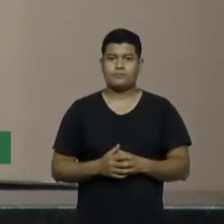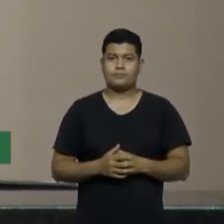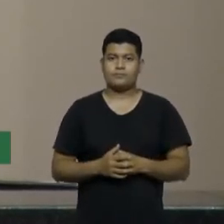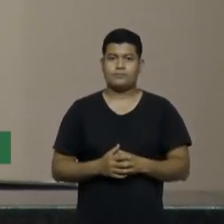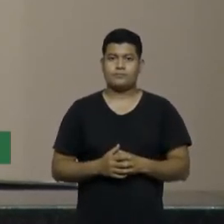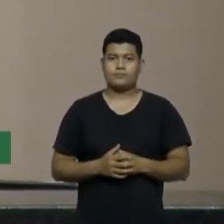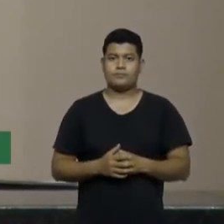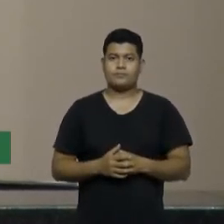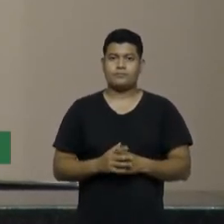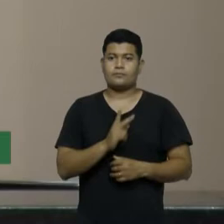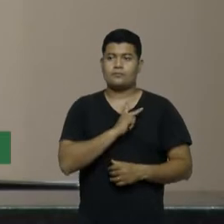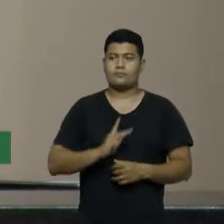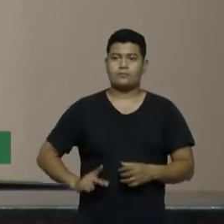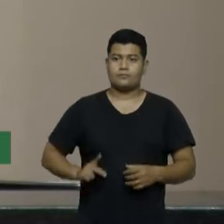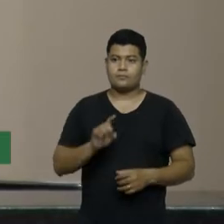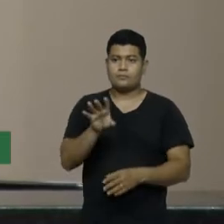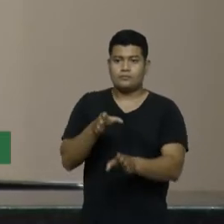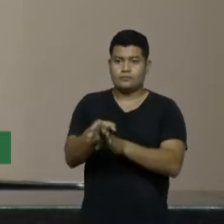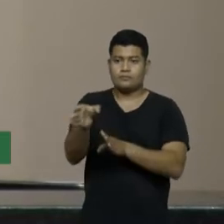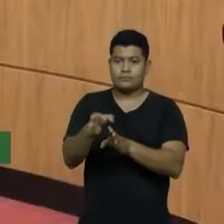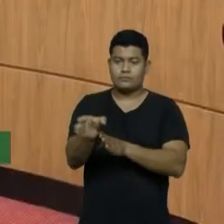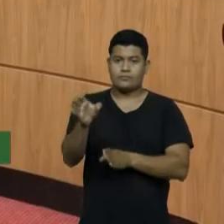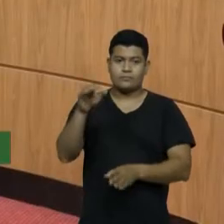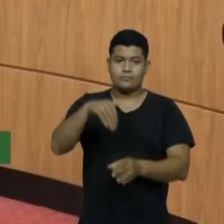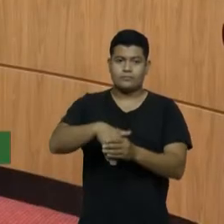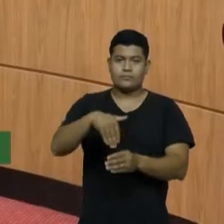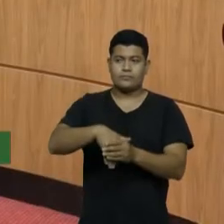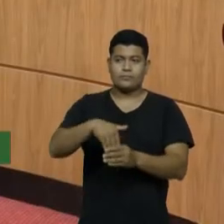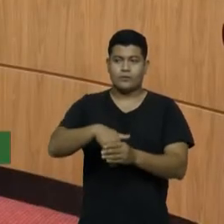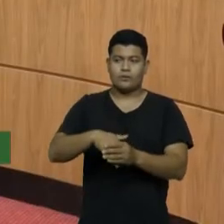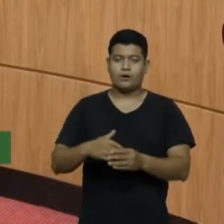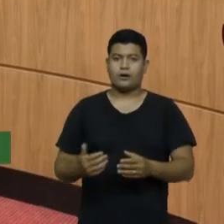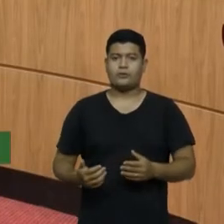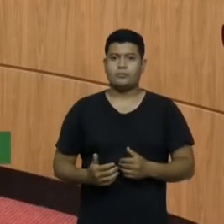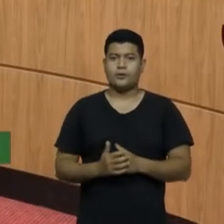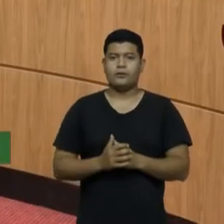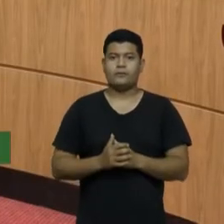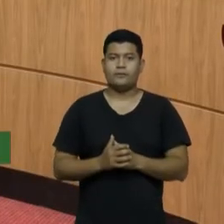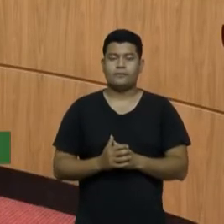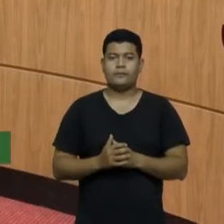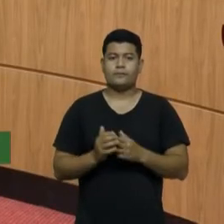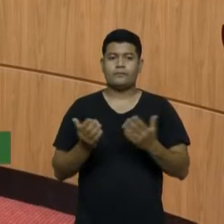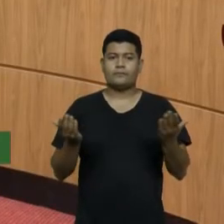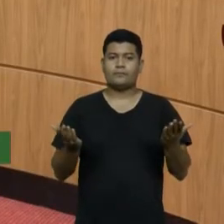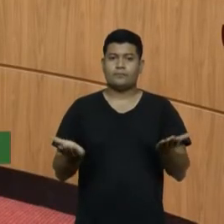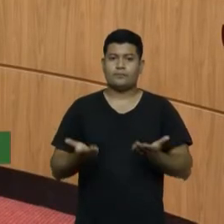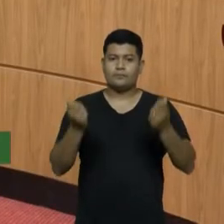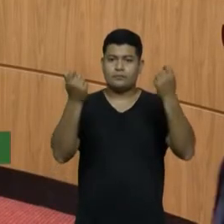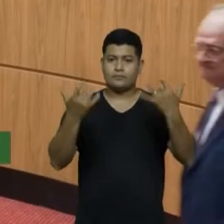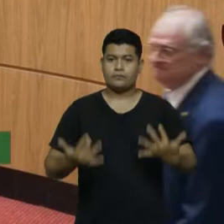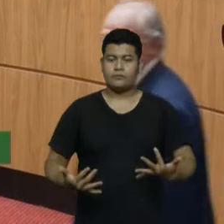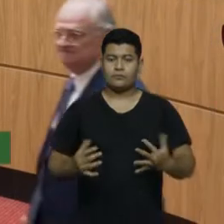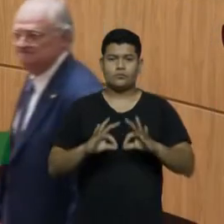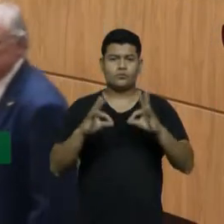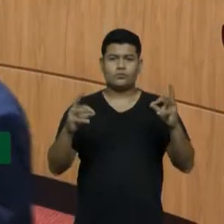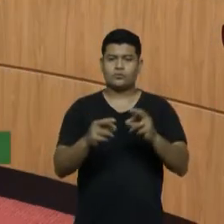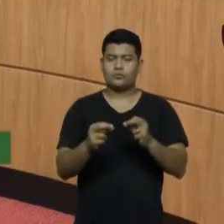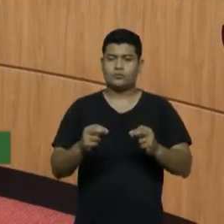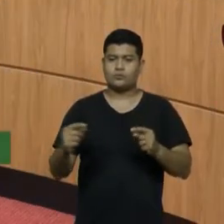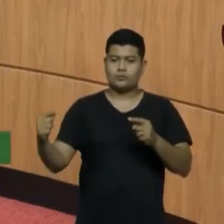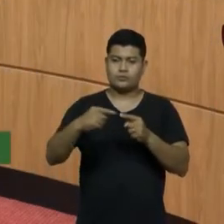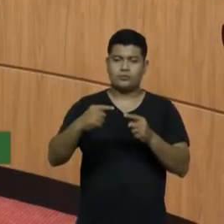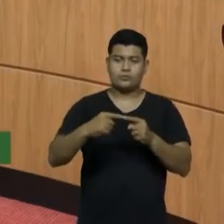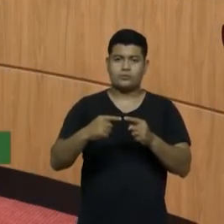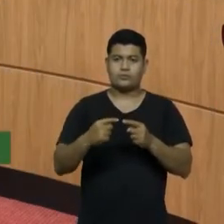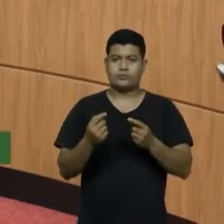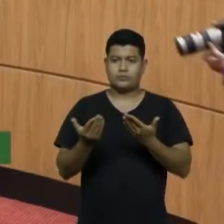Presidente, só para encaminhamento de votação. Já foi feito todos os esclarecimentos necessários a isso, inclusive o governo, e